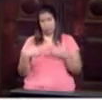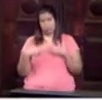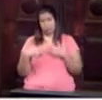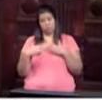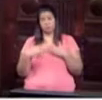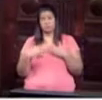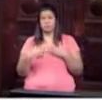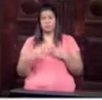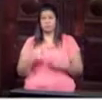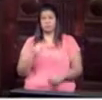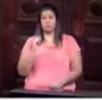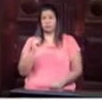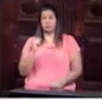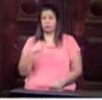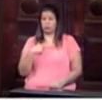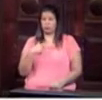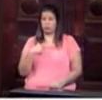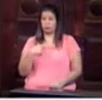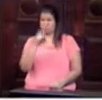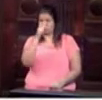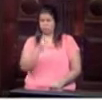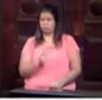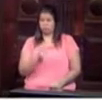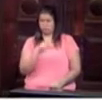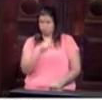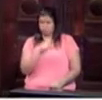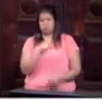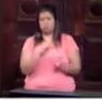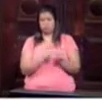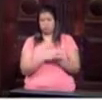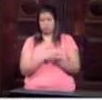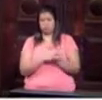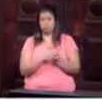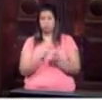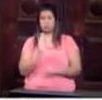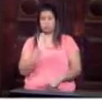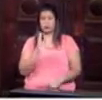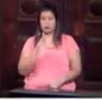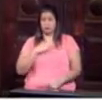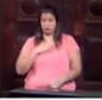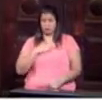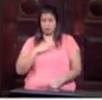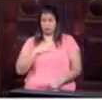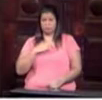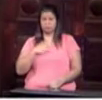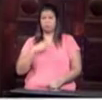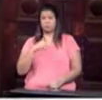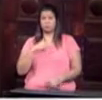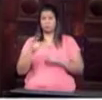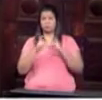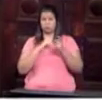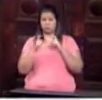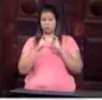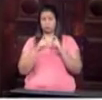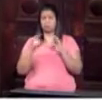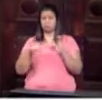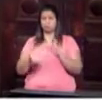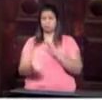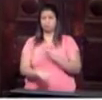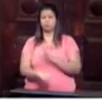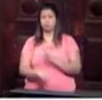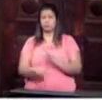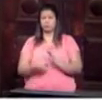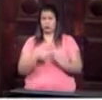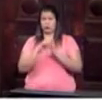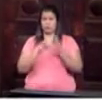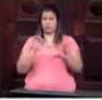faz, e aproveito elogiando a intervenção, o pronunciamento de Vossa Excelência, é que, para pelo menos, temos uma discussão mais aprofundada